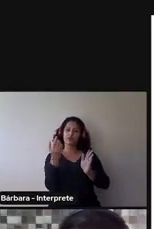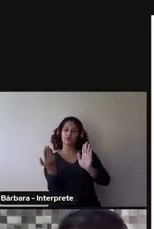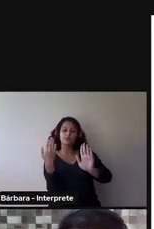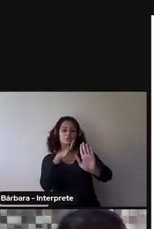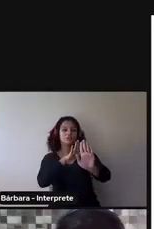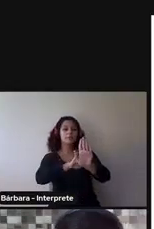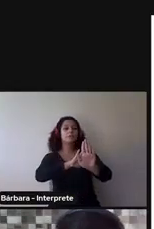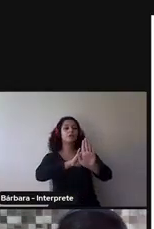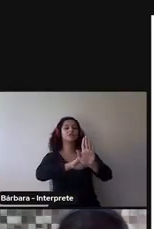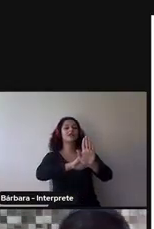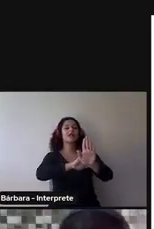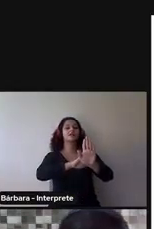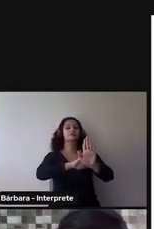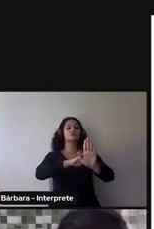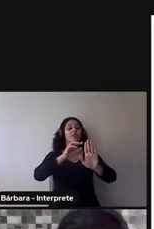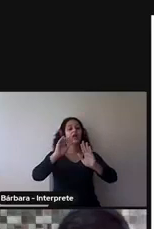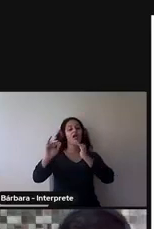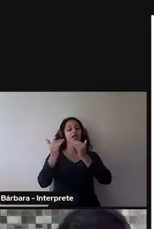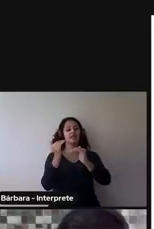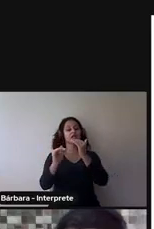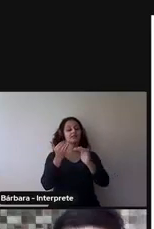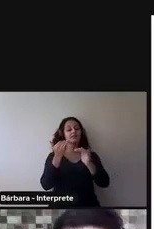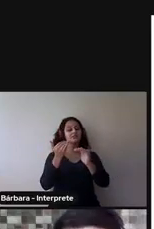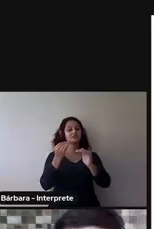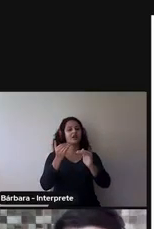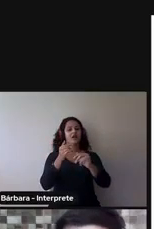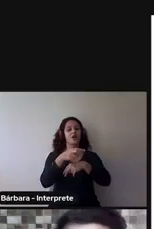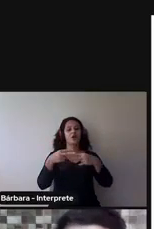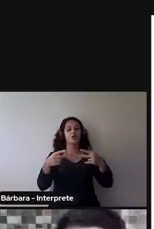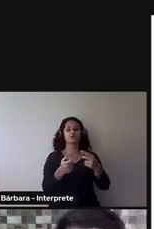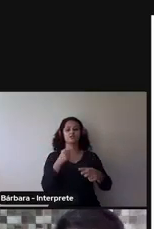caso das espécies.